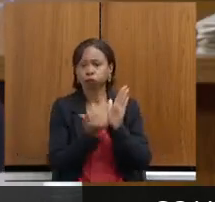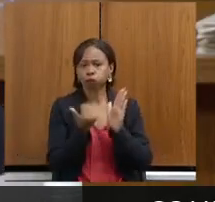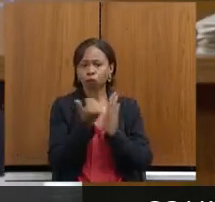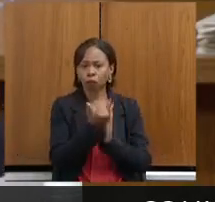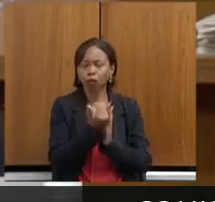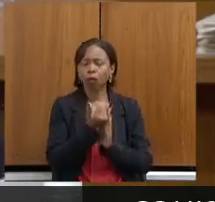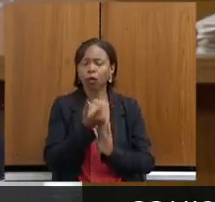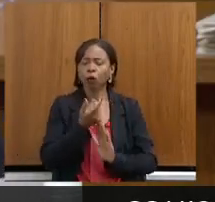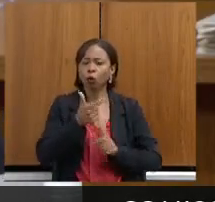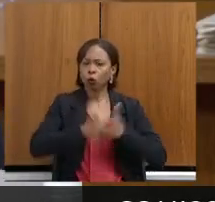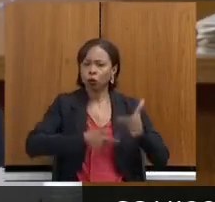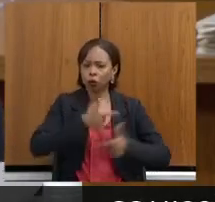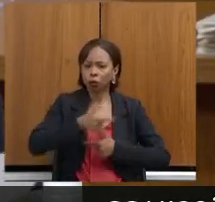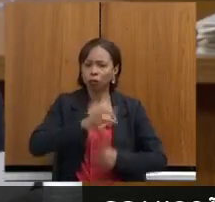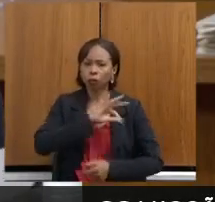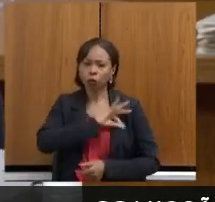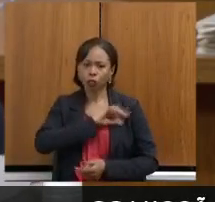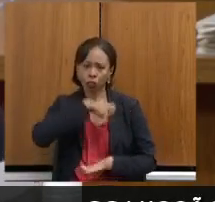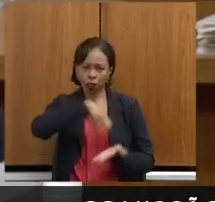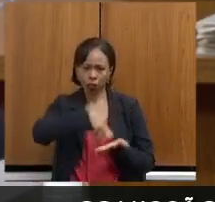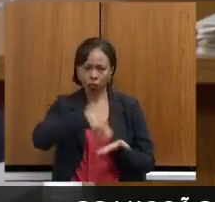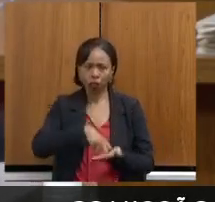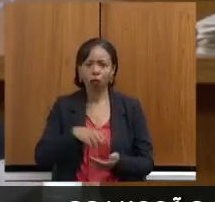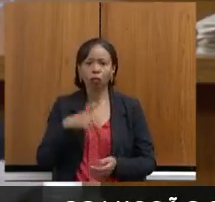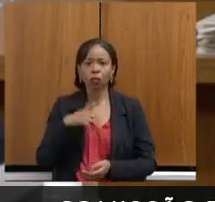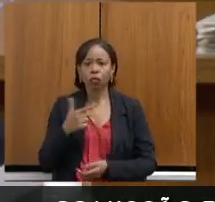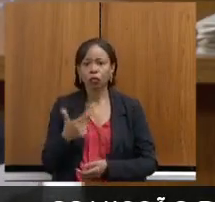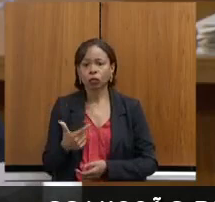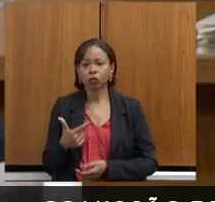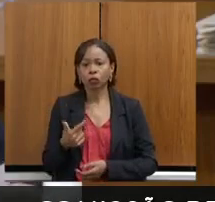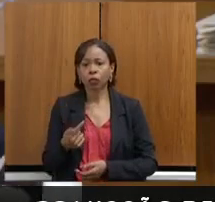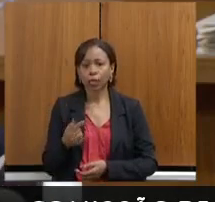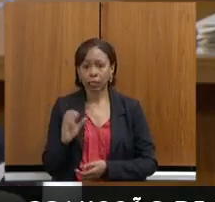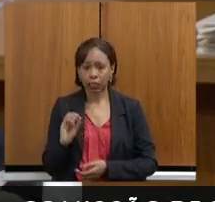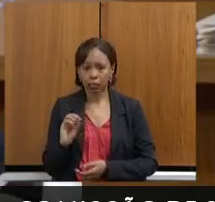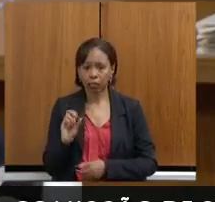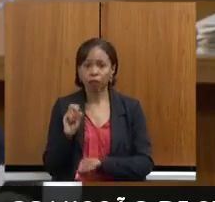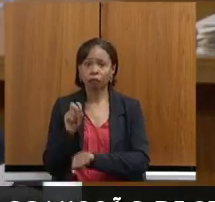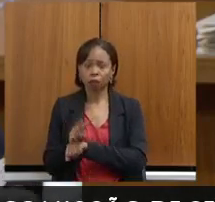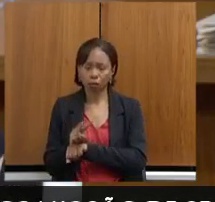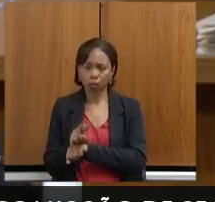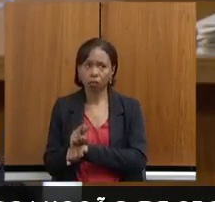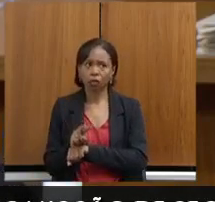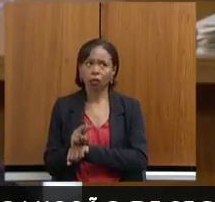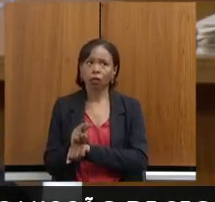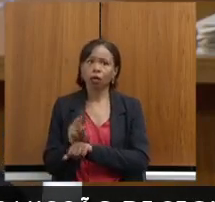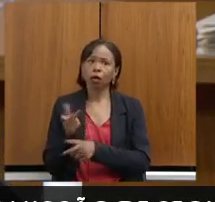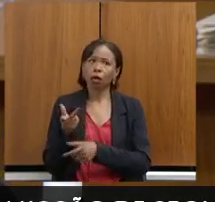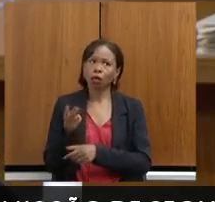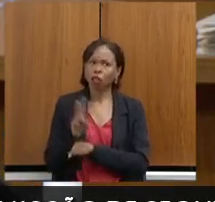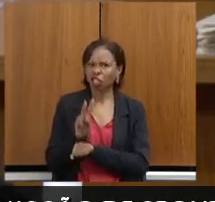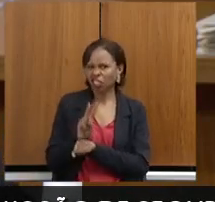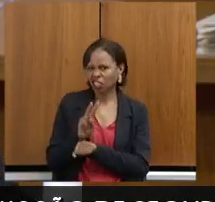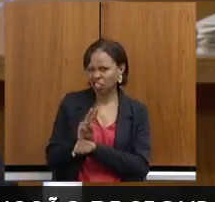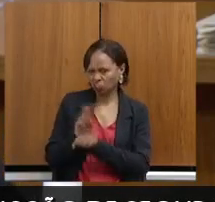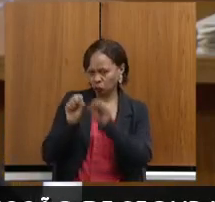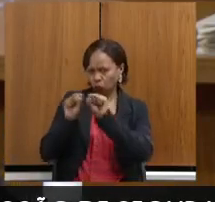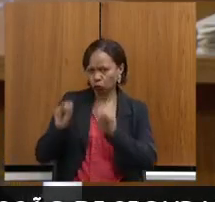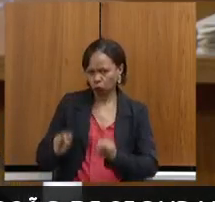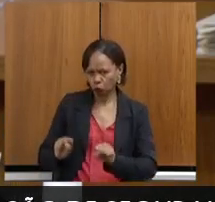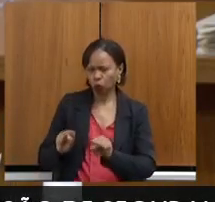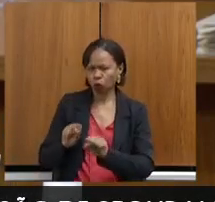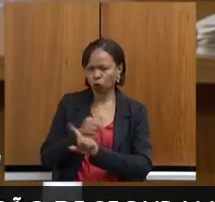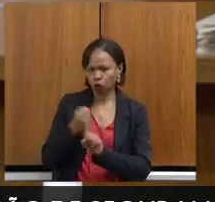penais Então a gente tem 270 vagas para agente do socioeducativo já vai ter um novo